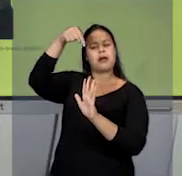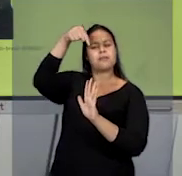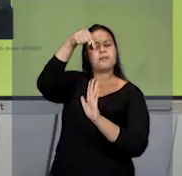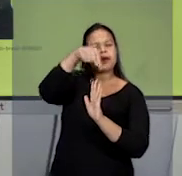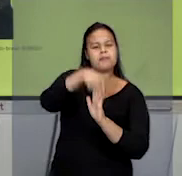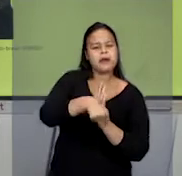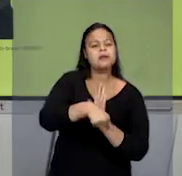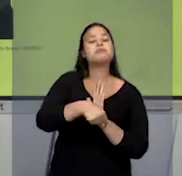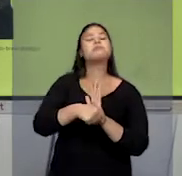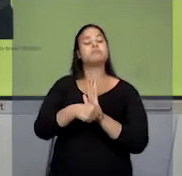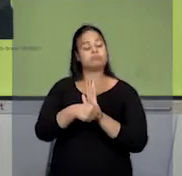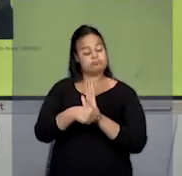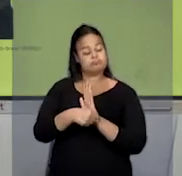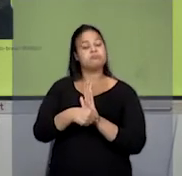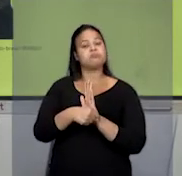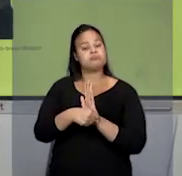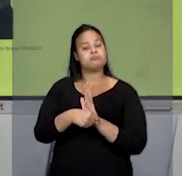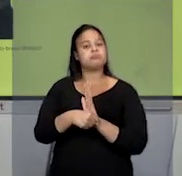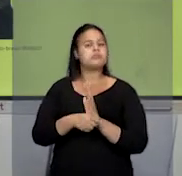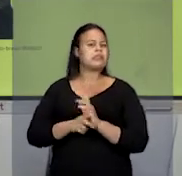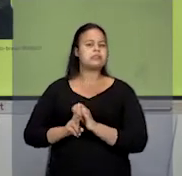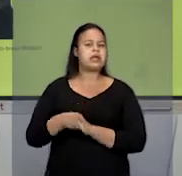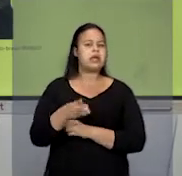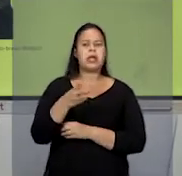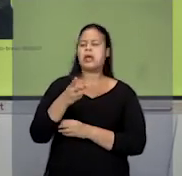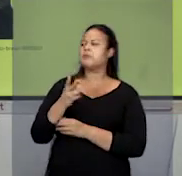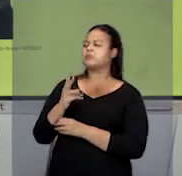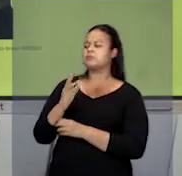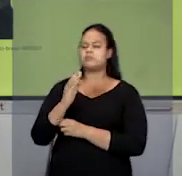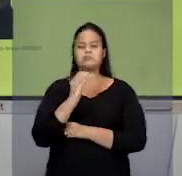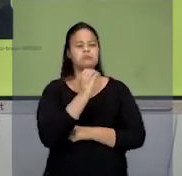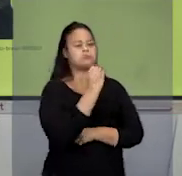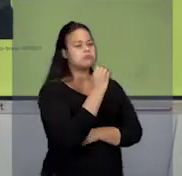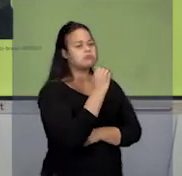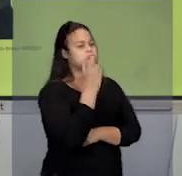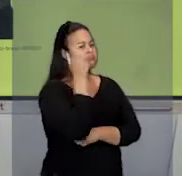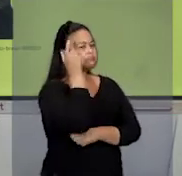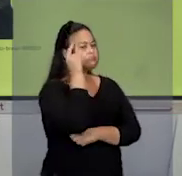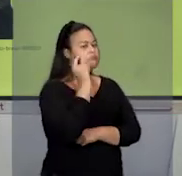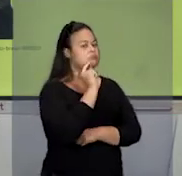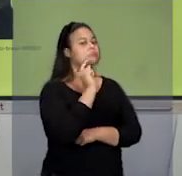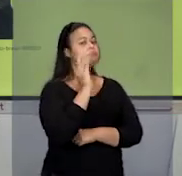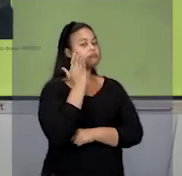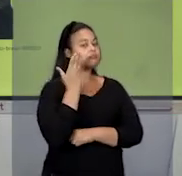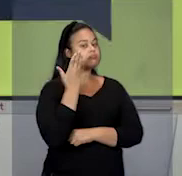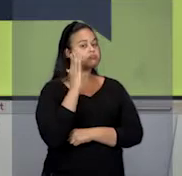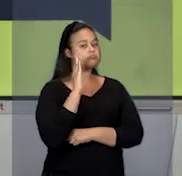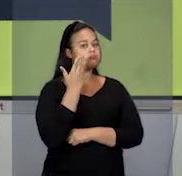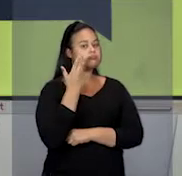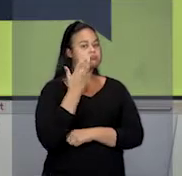outros modelos dele, mas é sempre representada assim meio de lado, né? Essa figura do Dom Pedro I.